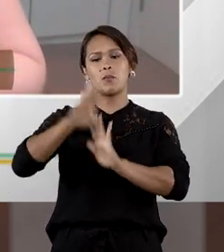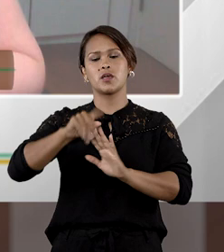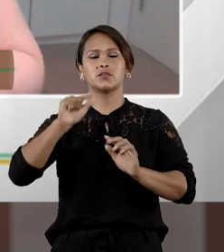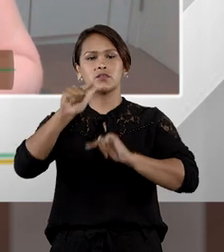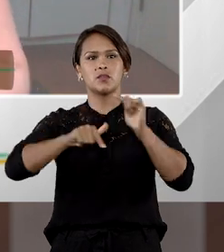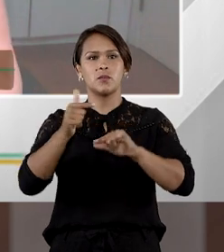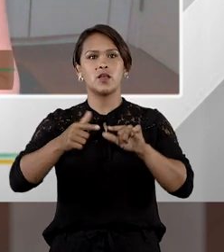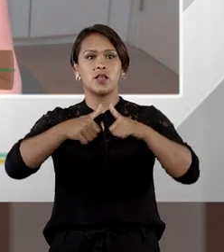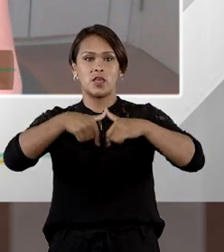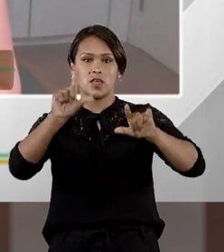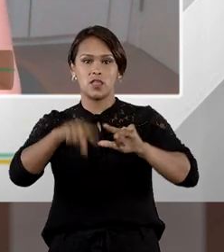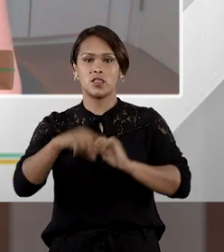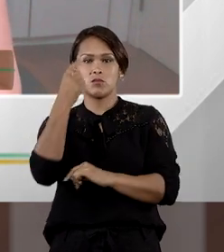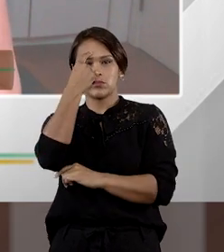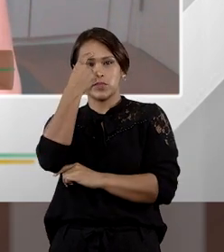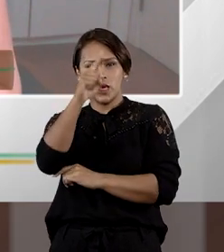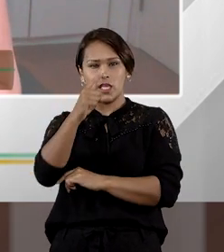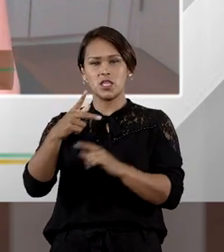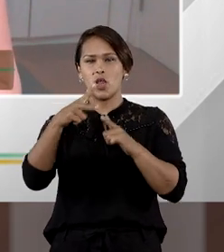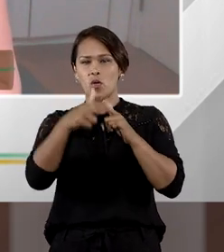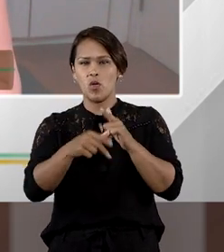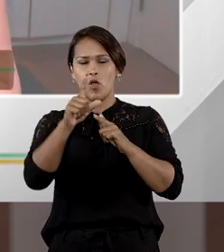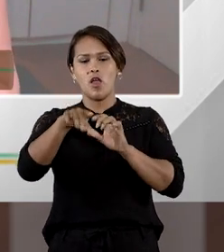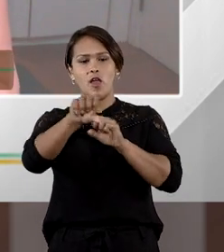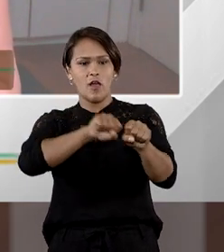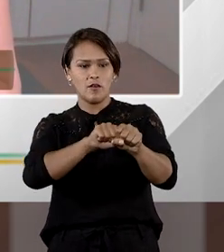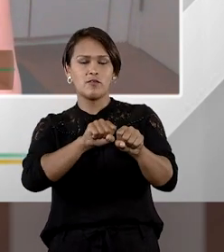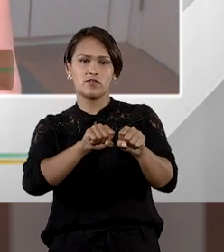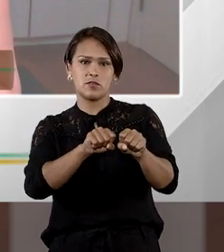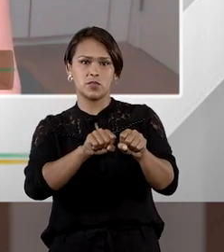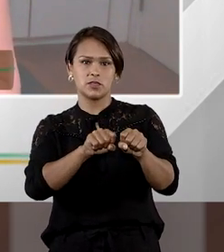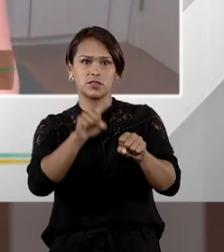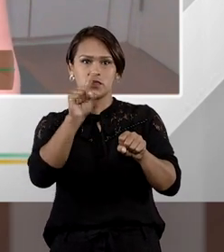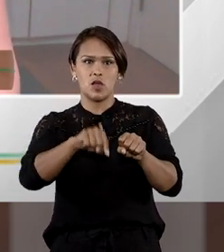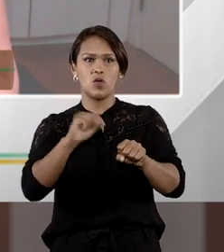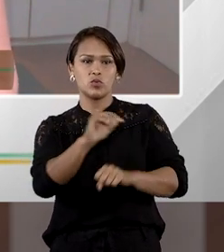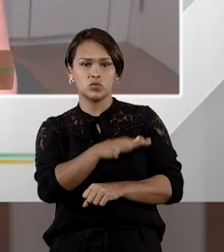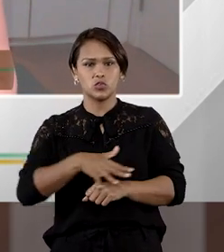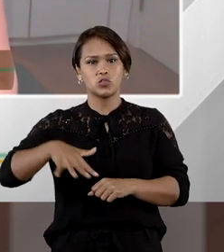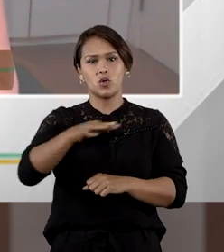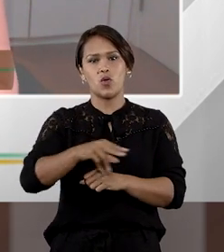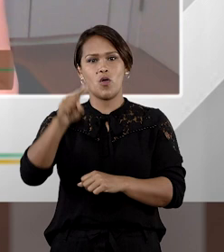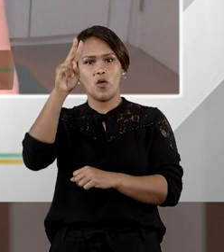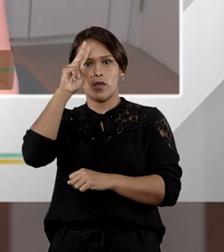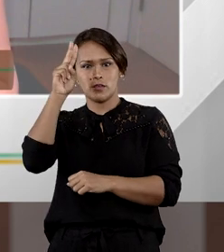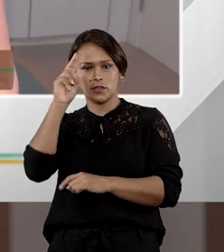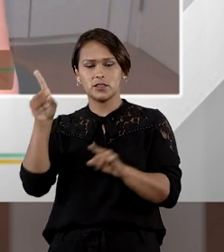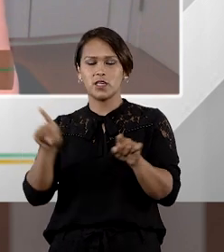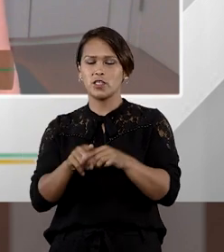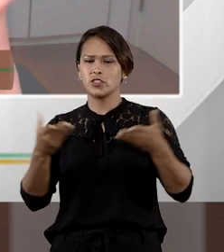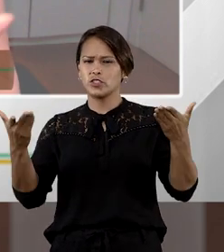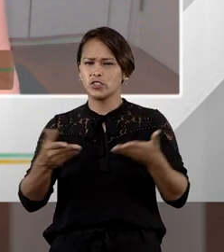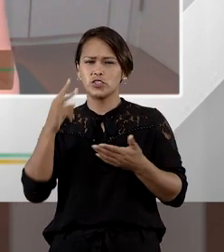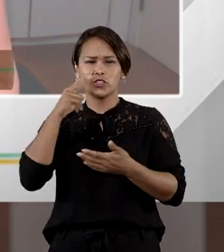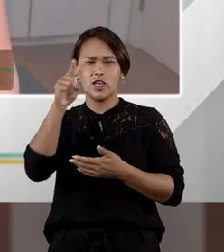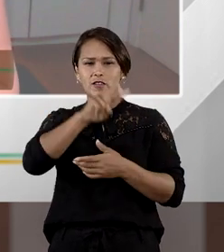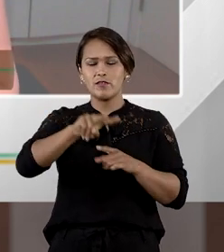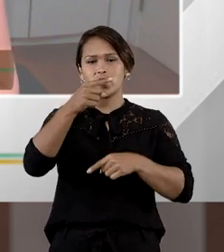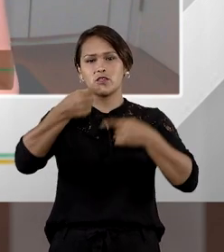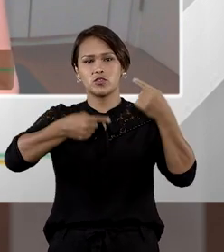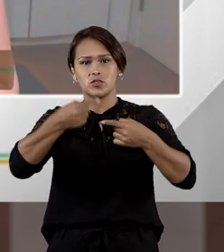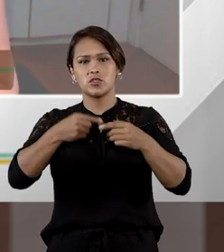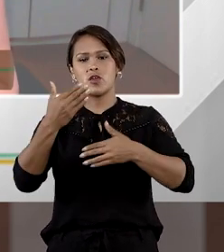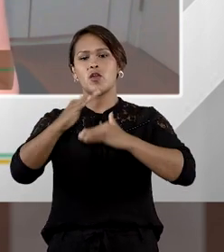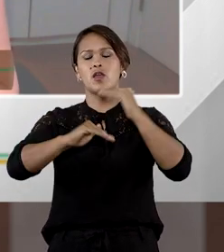Então, por isso essa ideia do corte da formação, né, universitária. Eu já vi algumas discussões